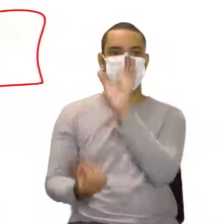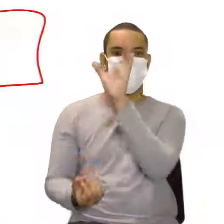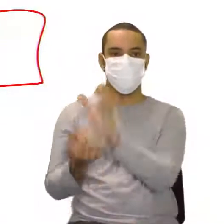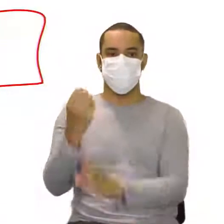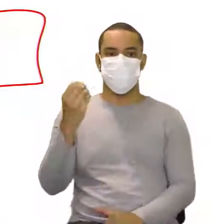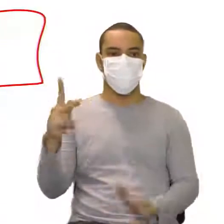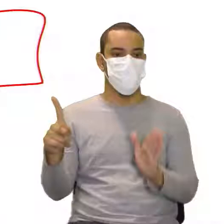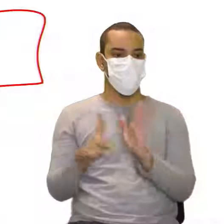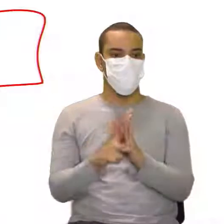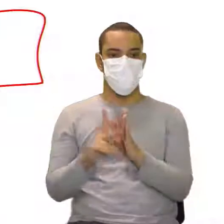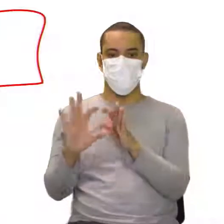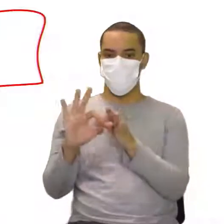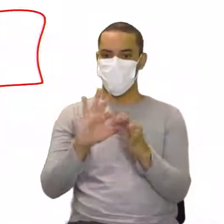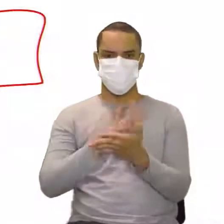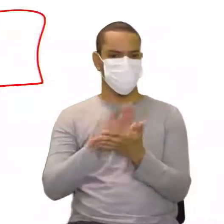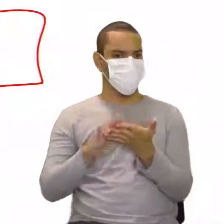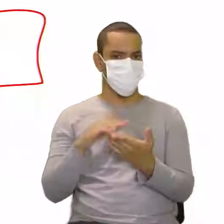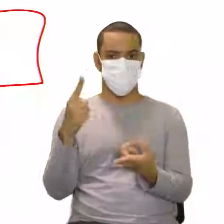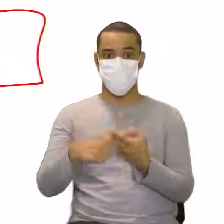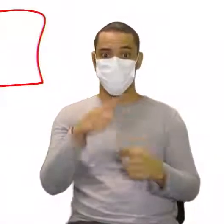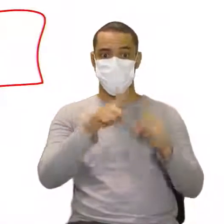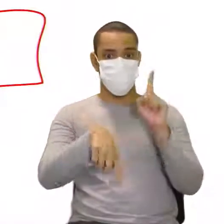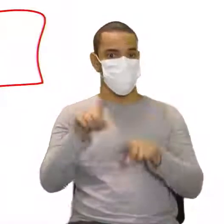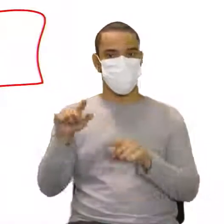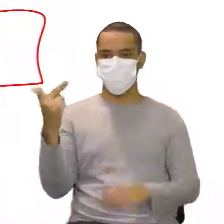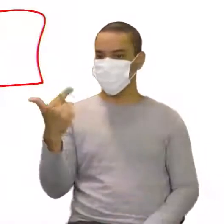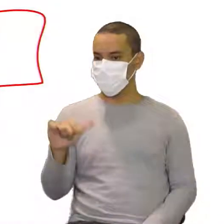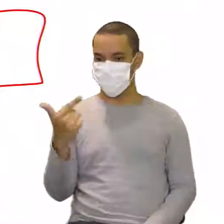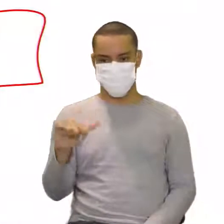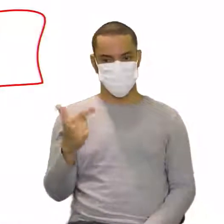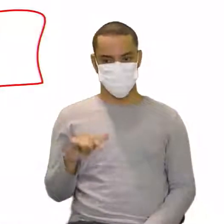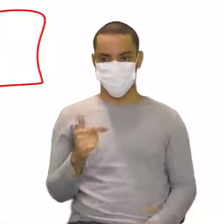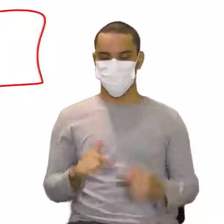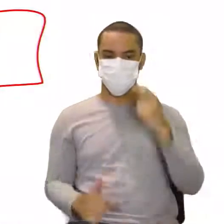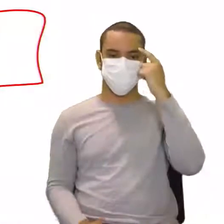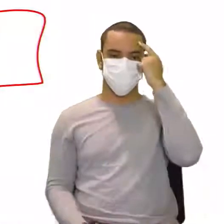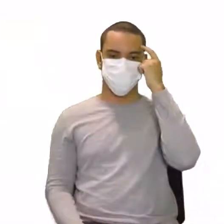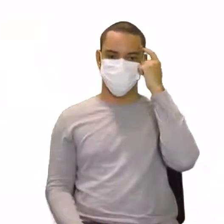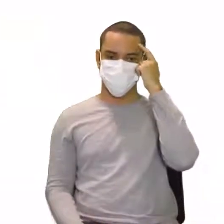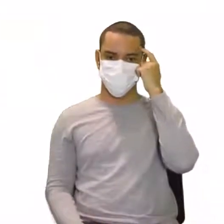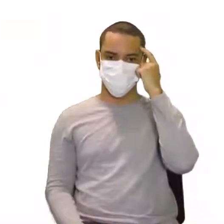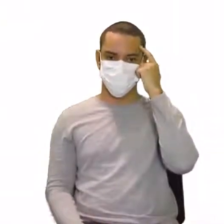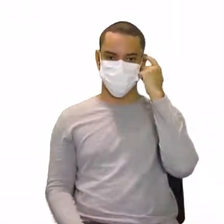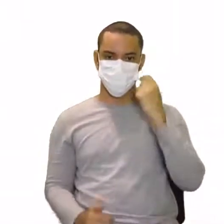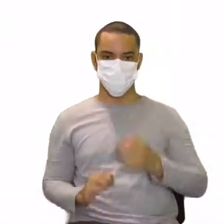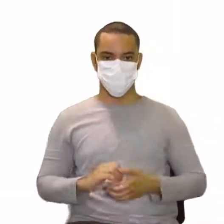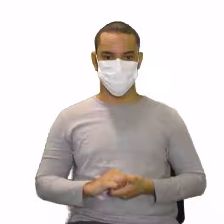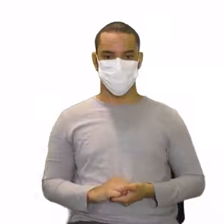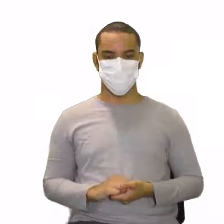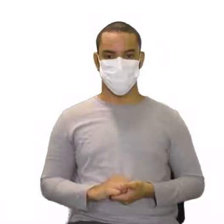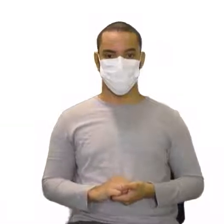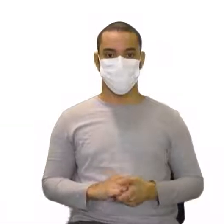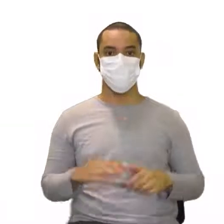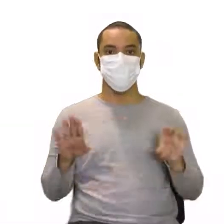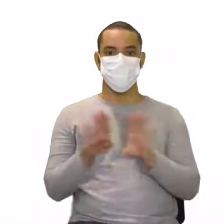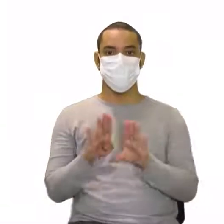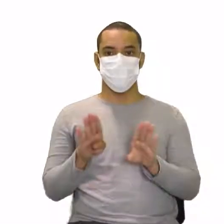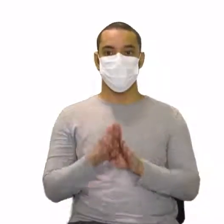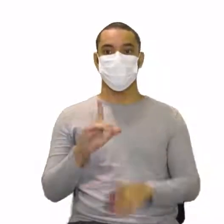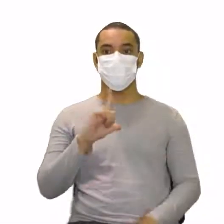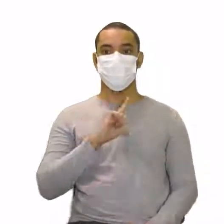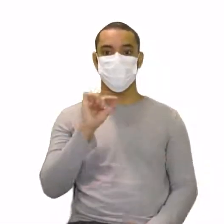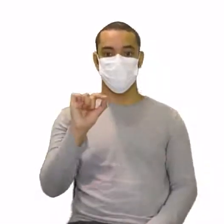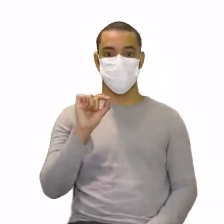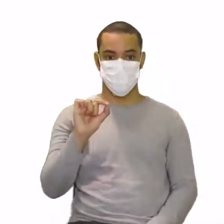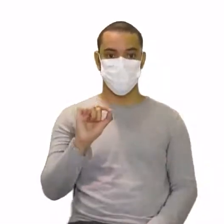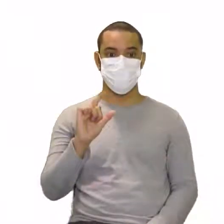da corrente, porque não há variação do fluxo. Não está variando a área da espira, né? E também quando há um